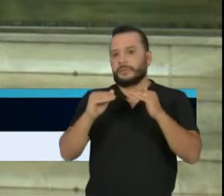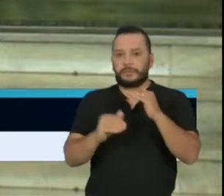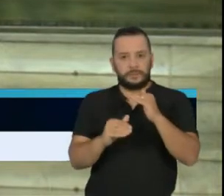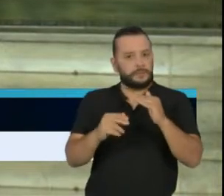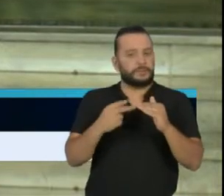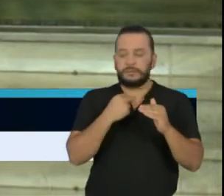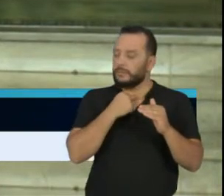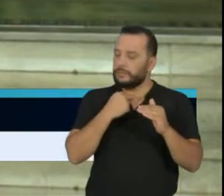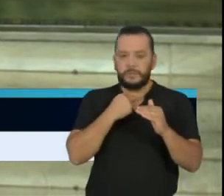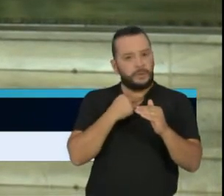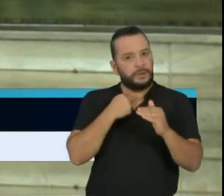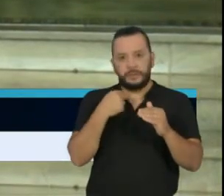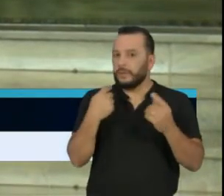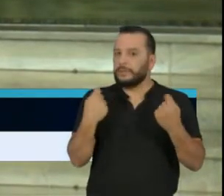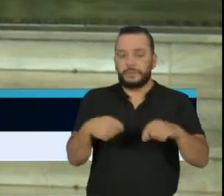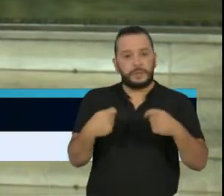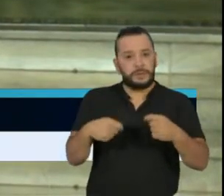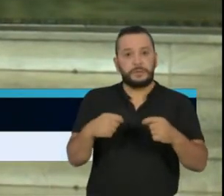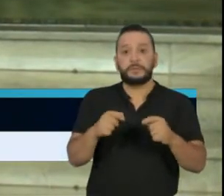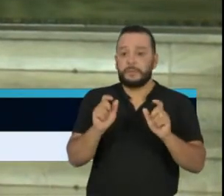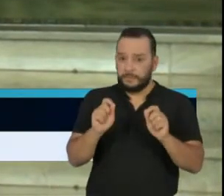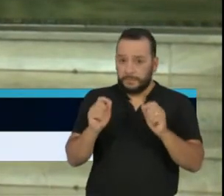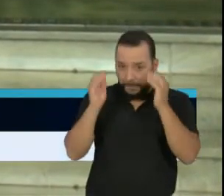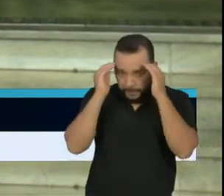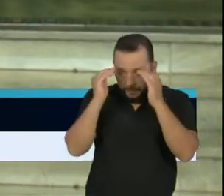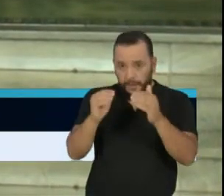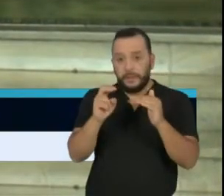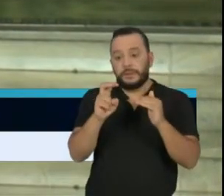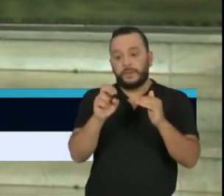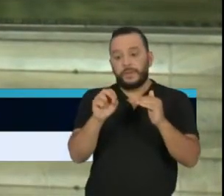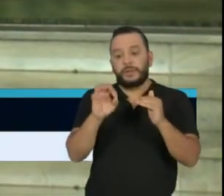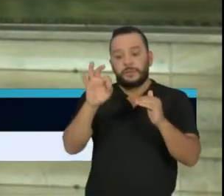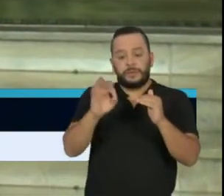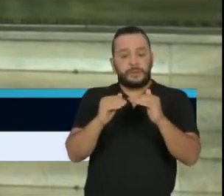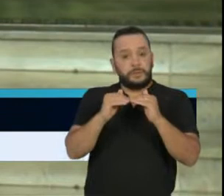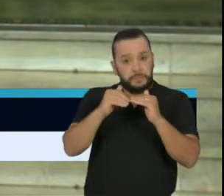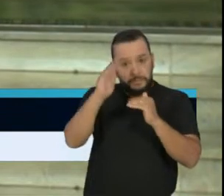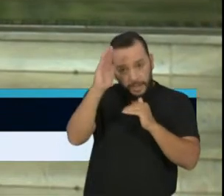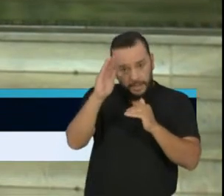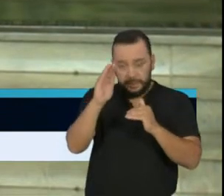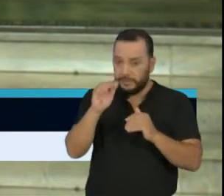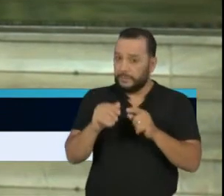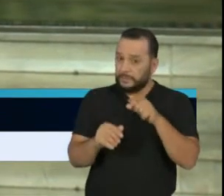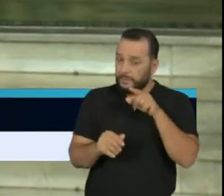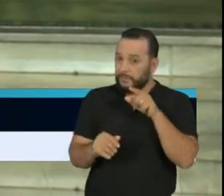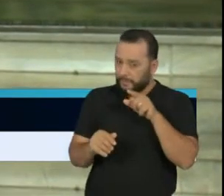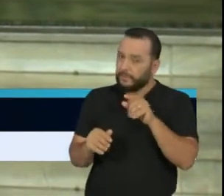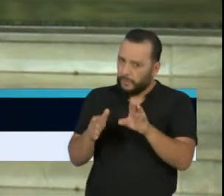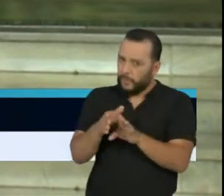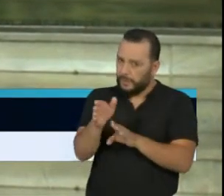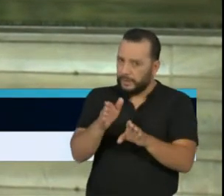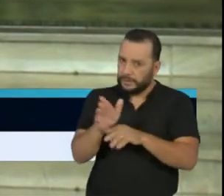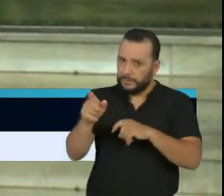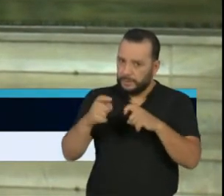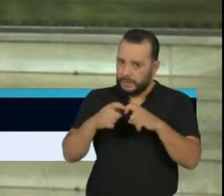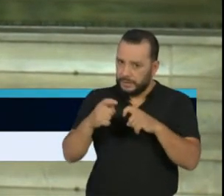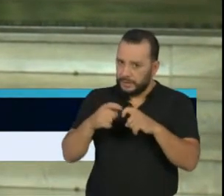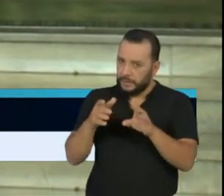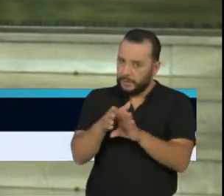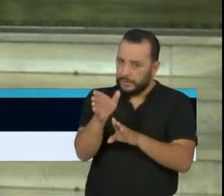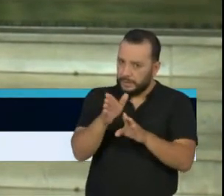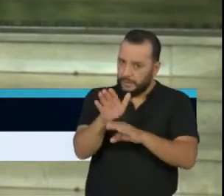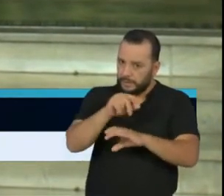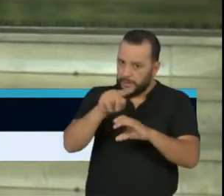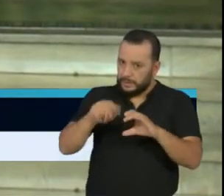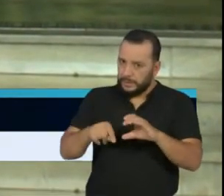da medicina e da ciência. Portanto, você que mora aqui na região metropolitana de São Paulo, por favor,